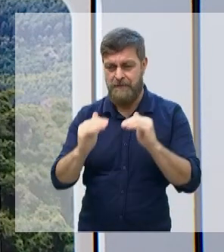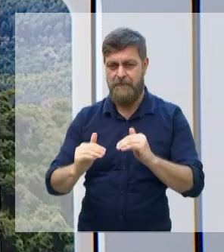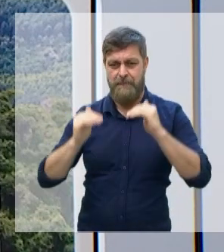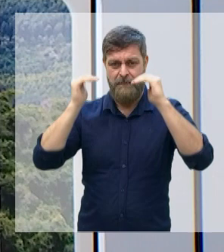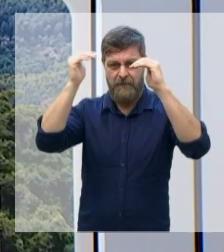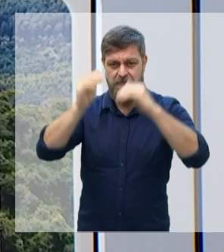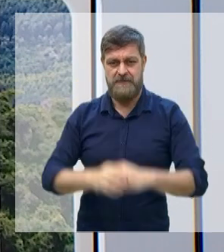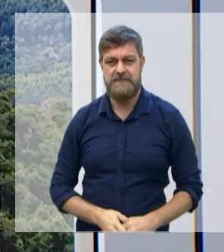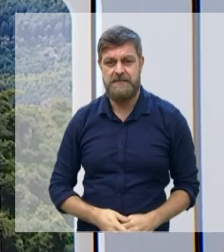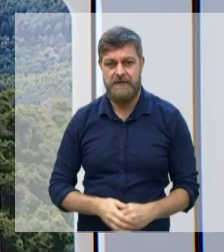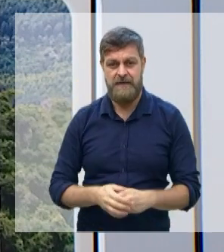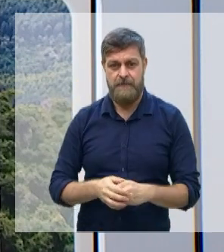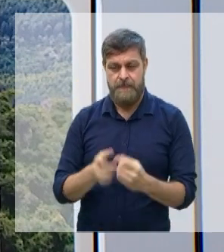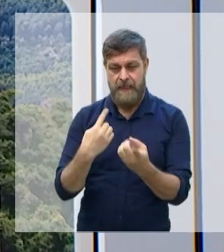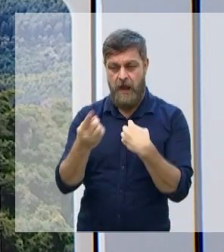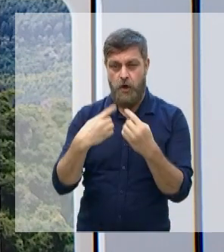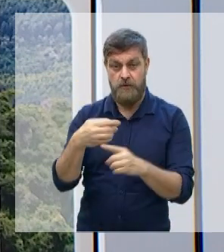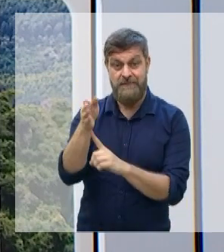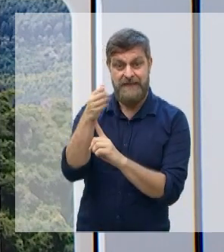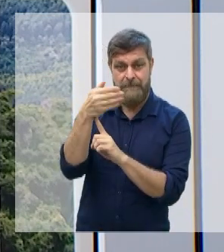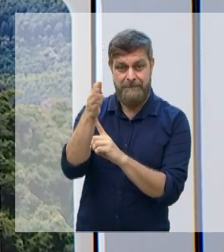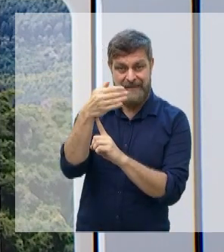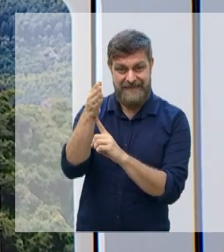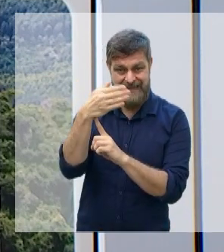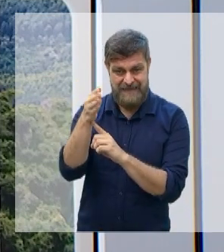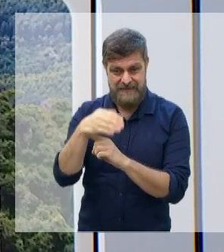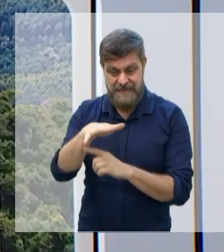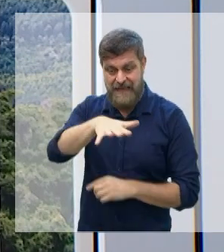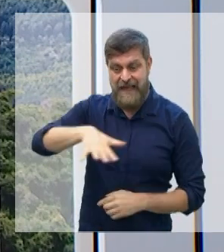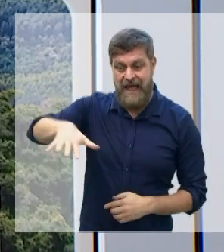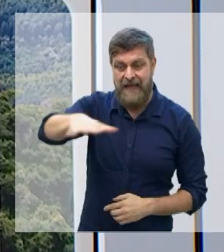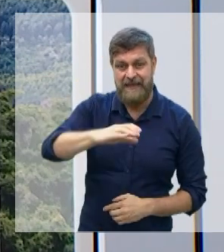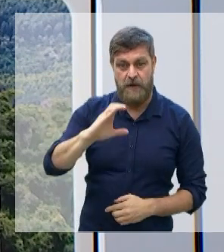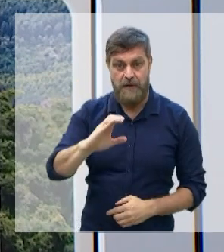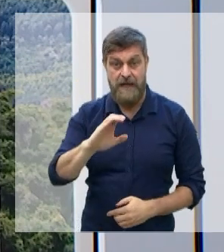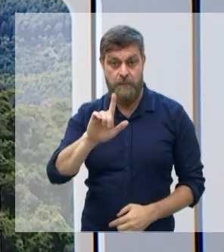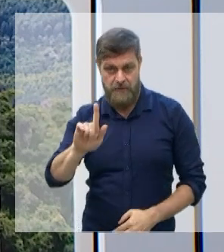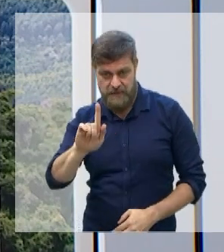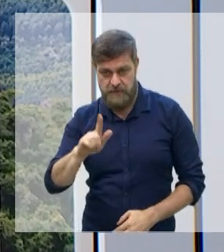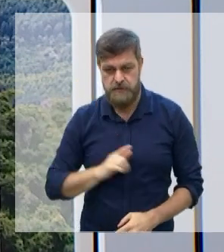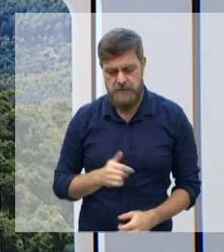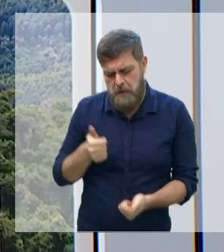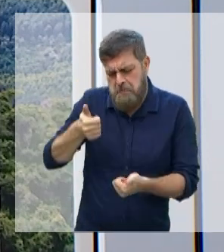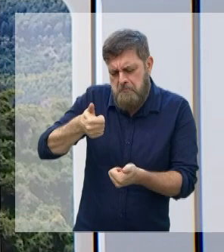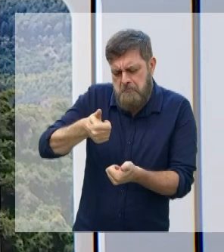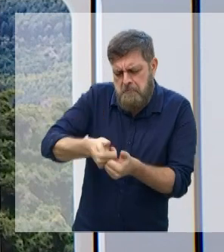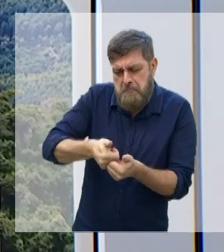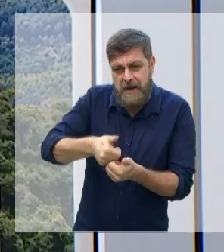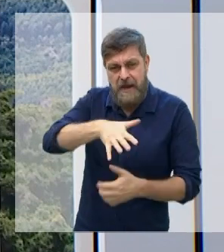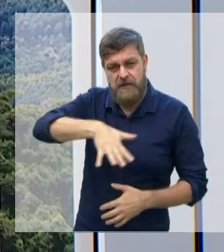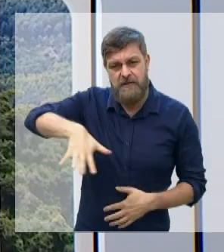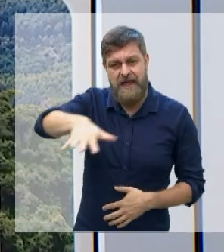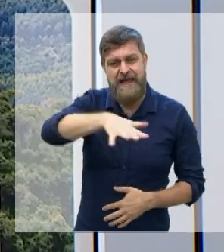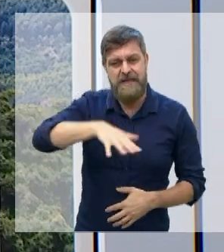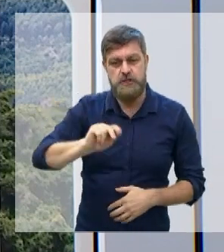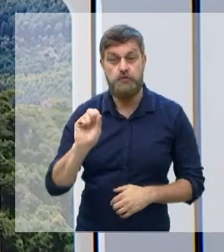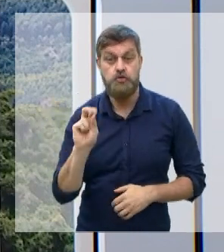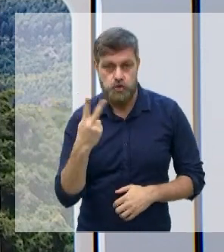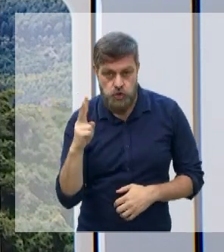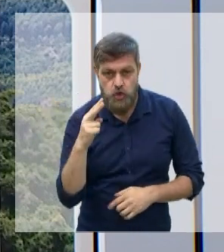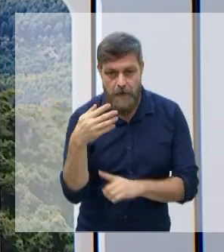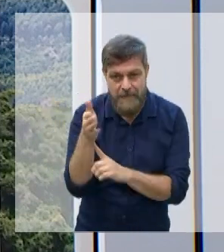da rodovia bandeirantes lá no corredor campo grande ali nas proximidades daquela região do shopping bandeiras